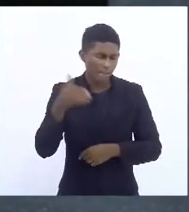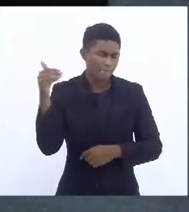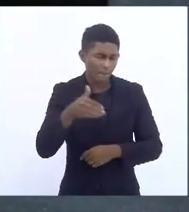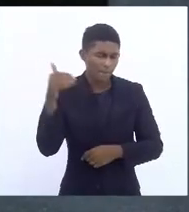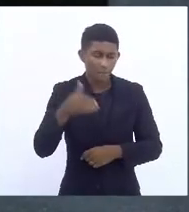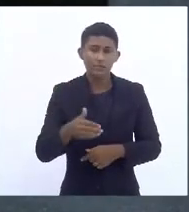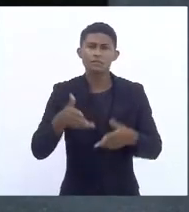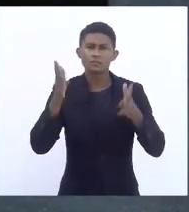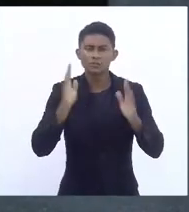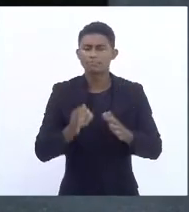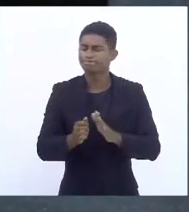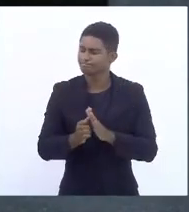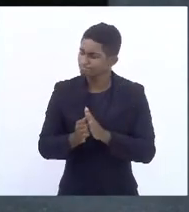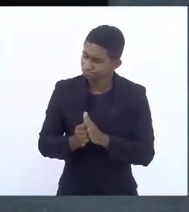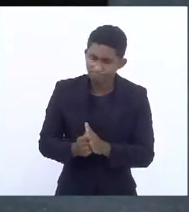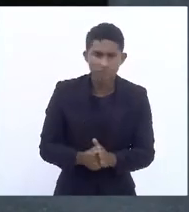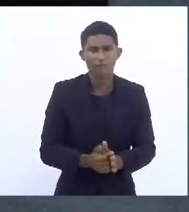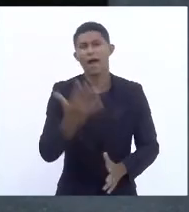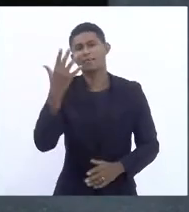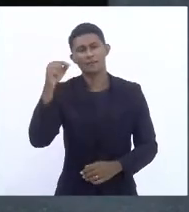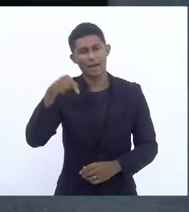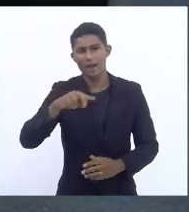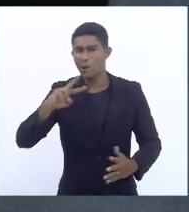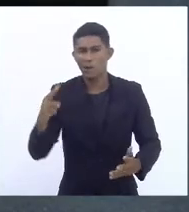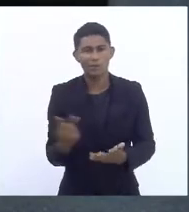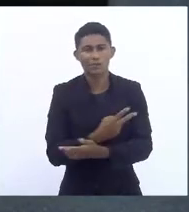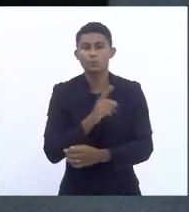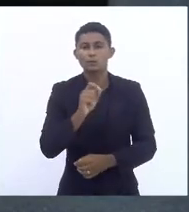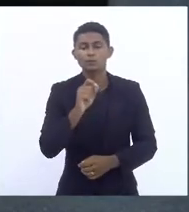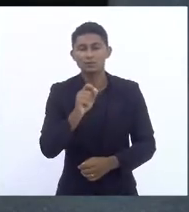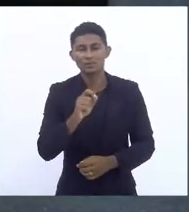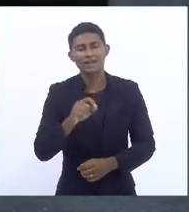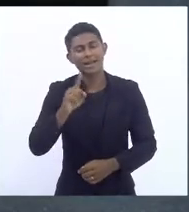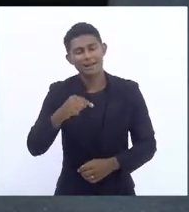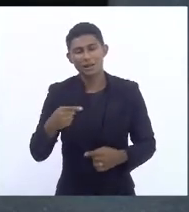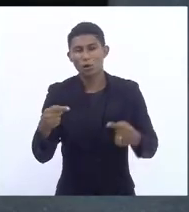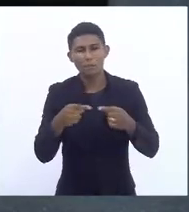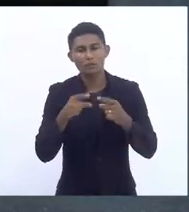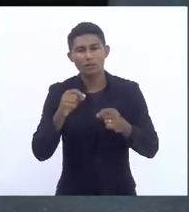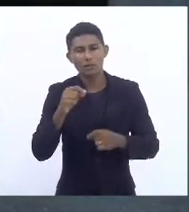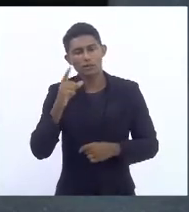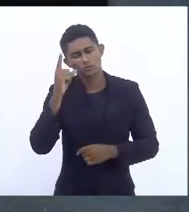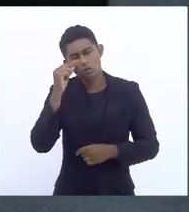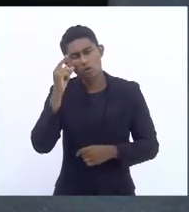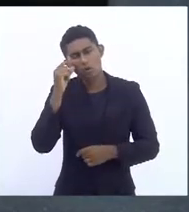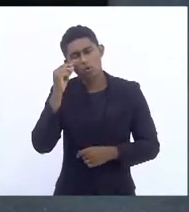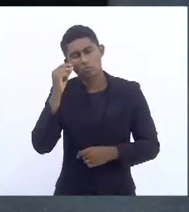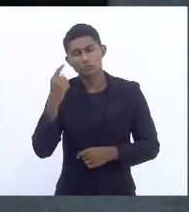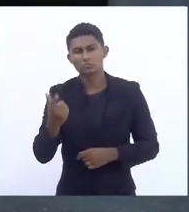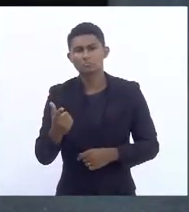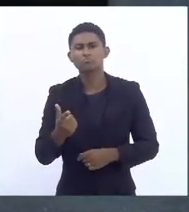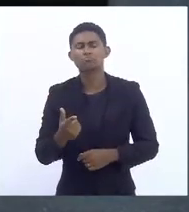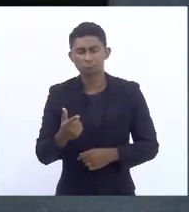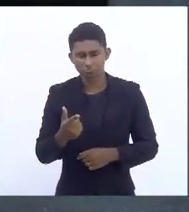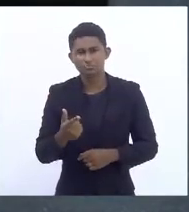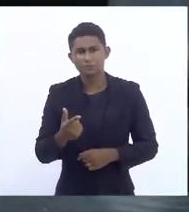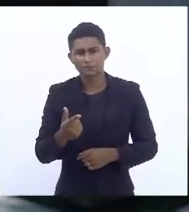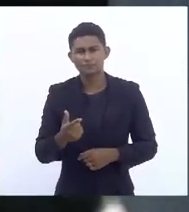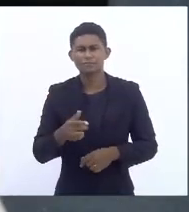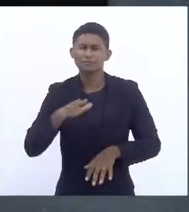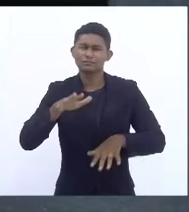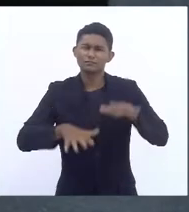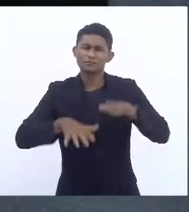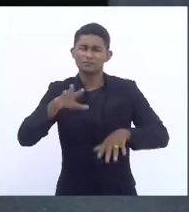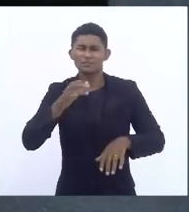da disfunção neurológica do sono, que é essa doença, e a gente encontrava ela normalmente apagada